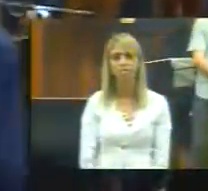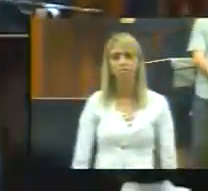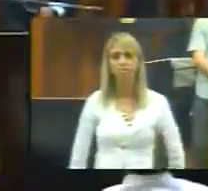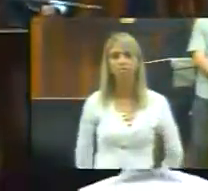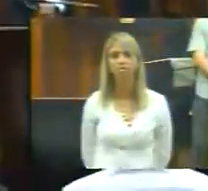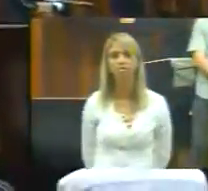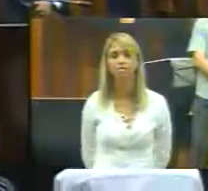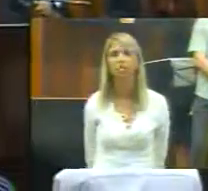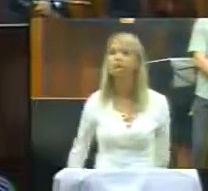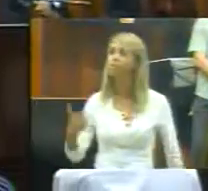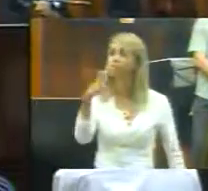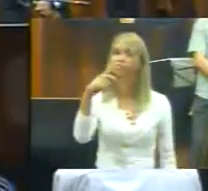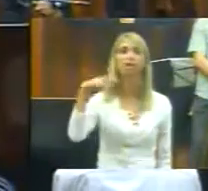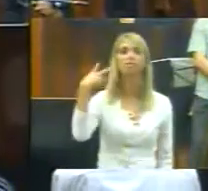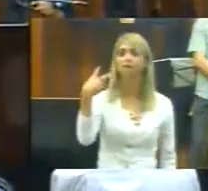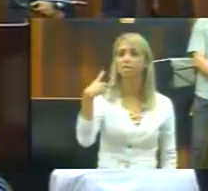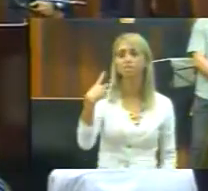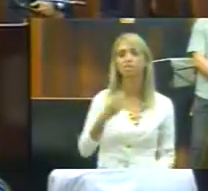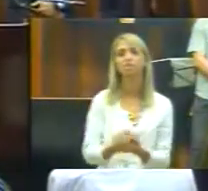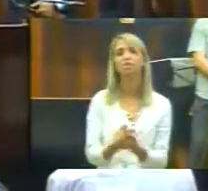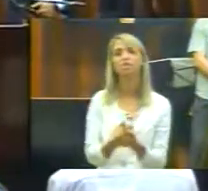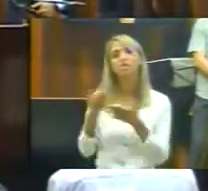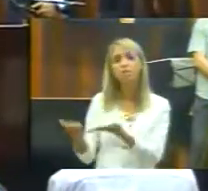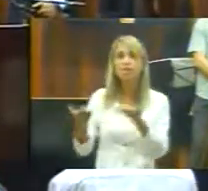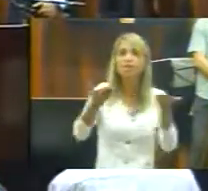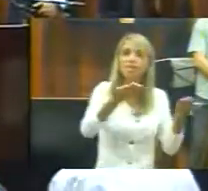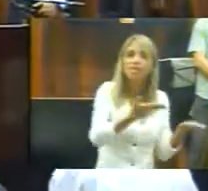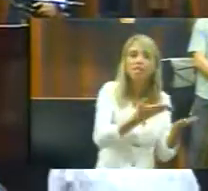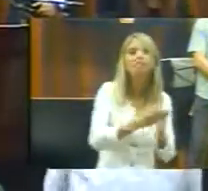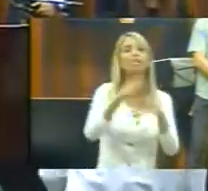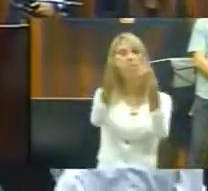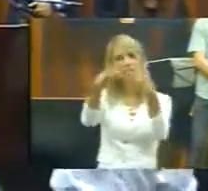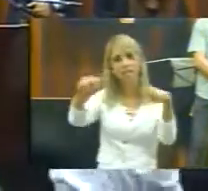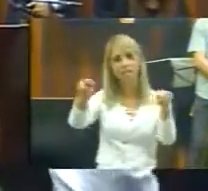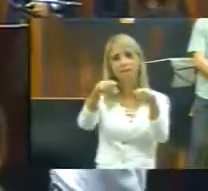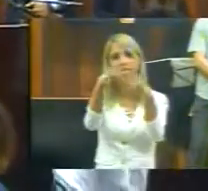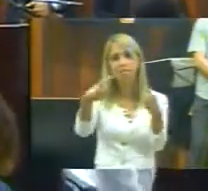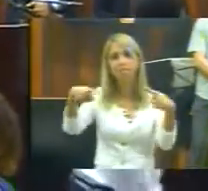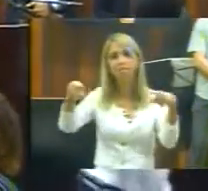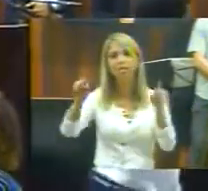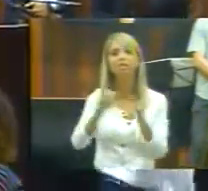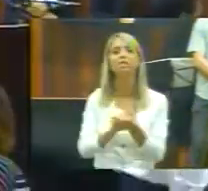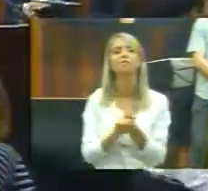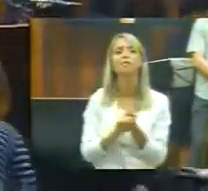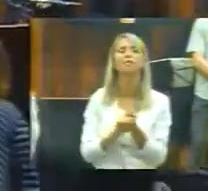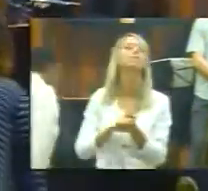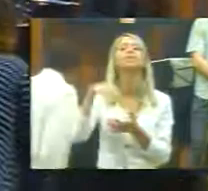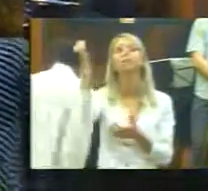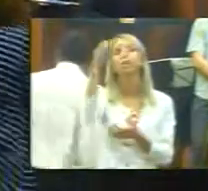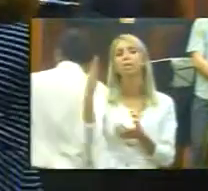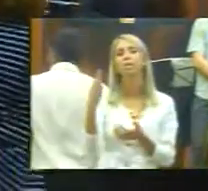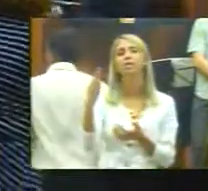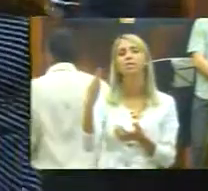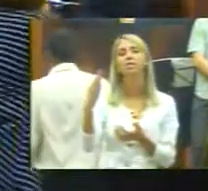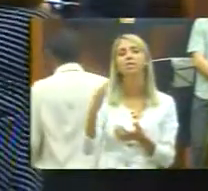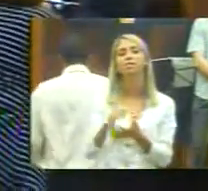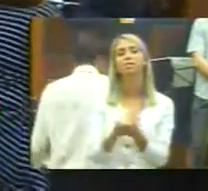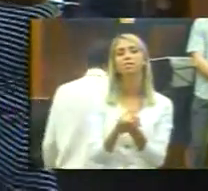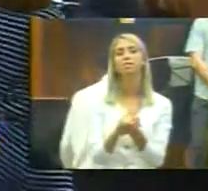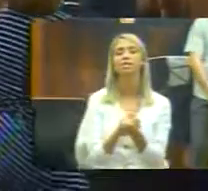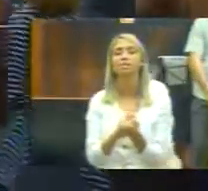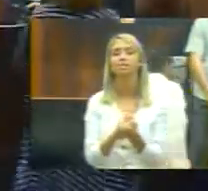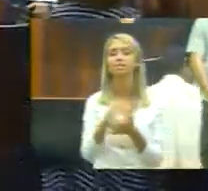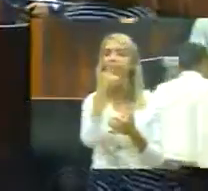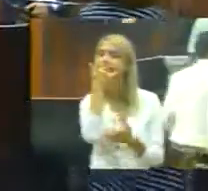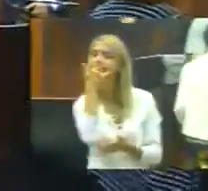Não havendo mais vereadores inscritos, convido a maestra e a banda para tocar novamente o hino nacional. O hino de Cabo